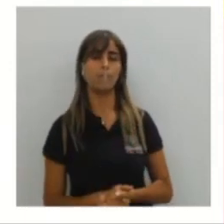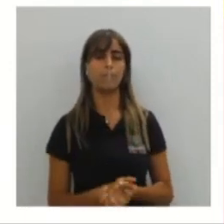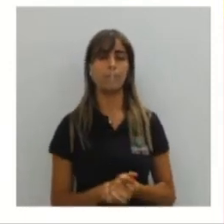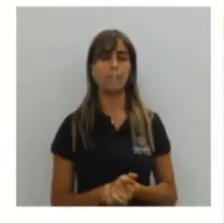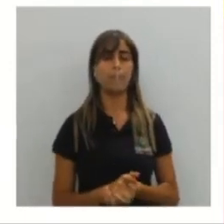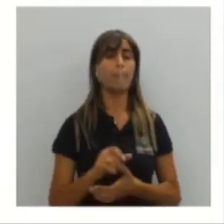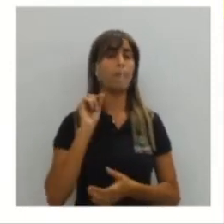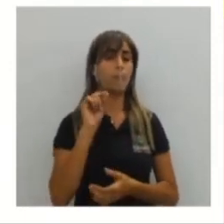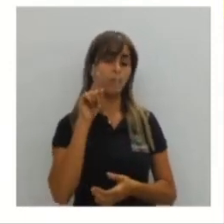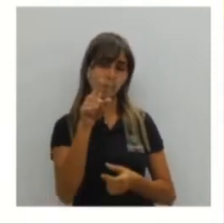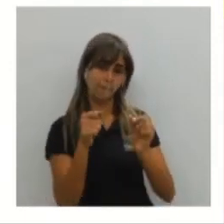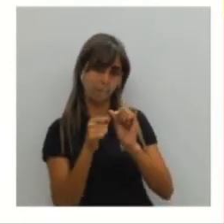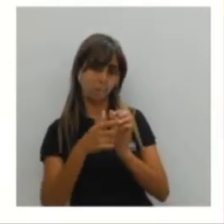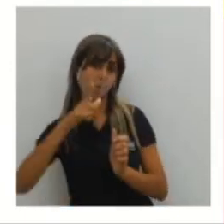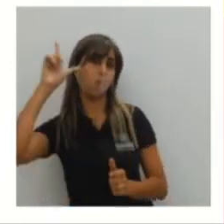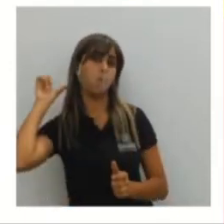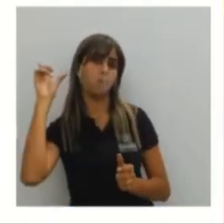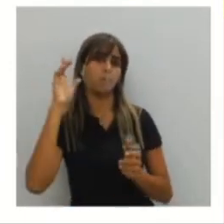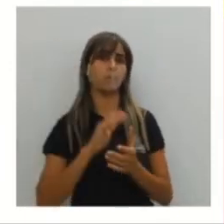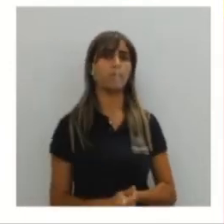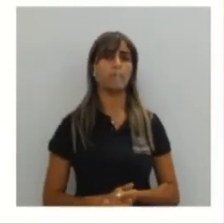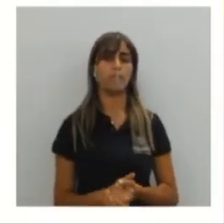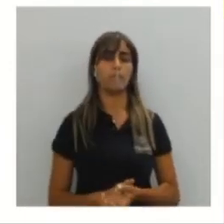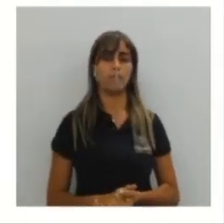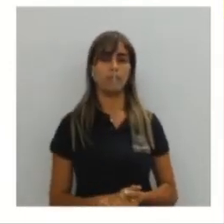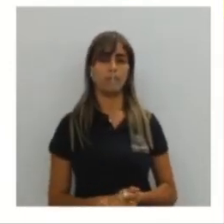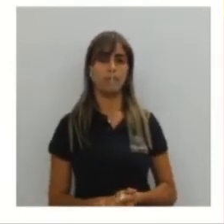certo? O que é que você fez ontem? What